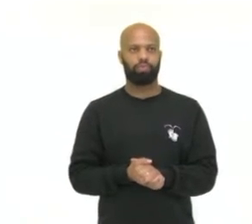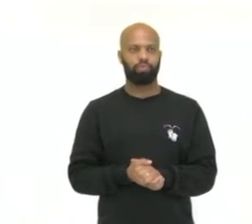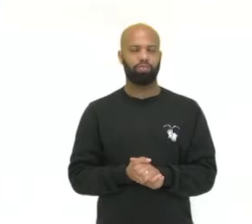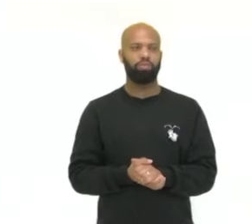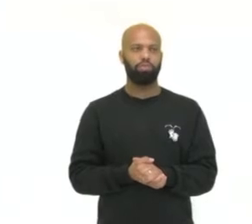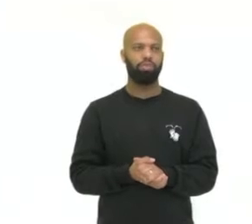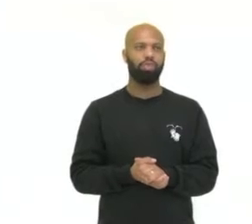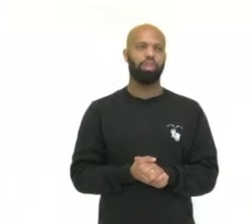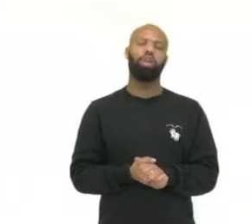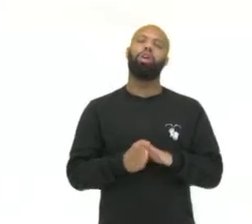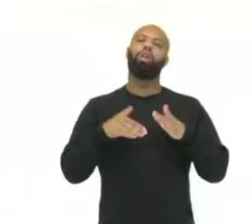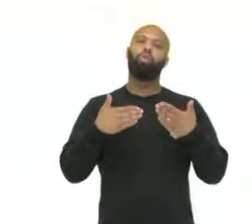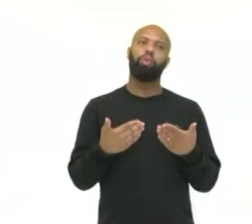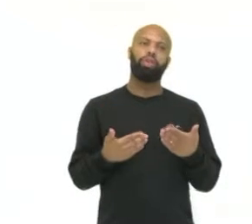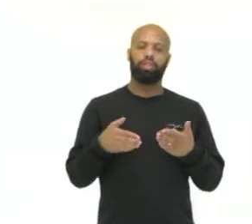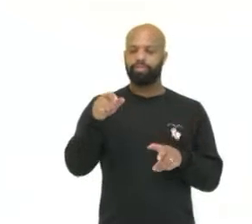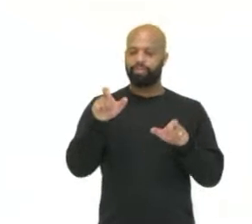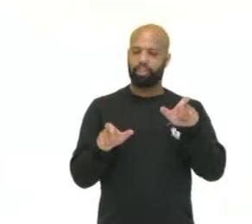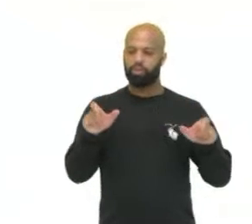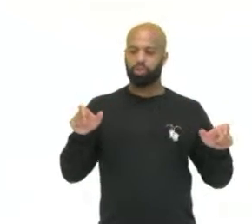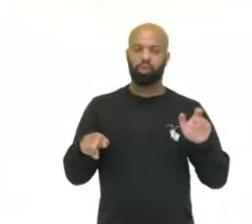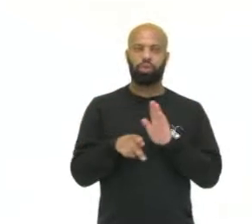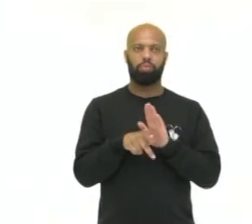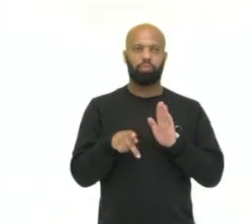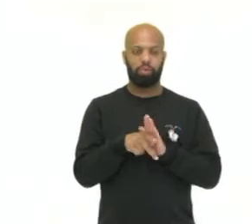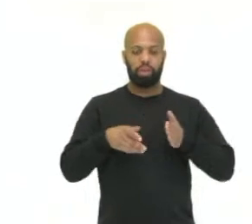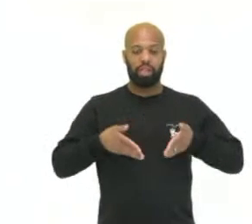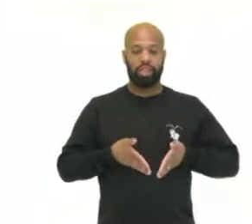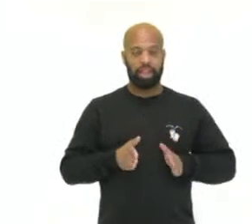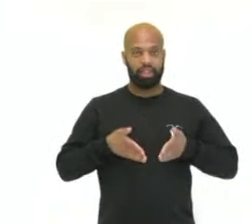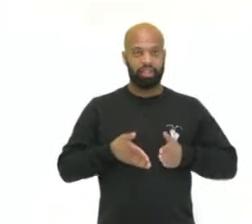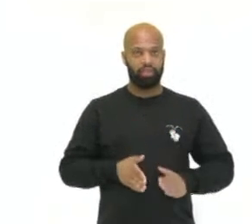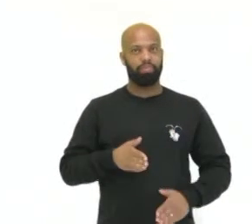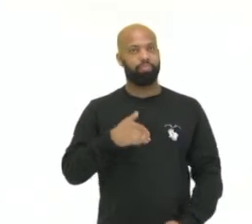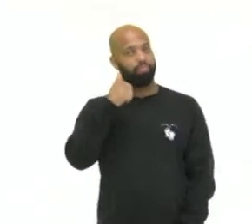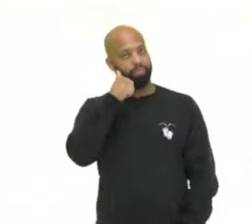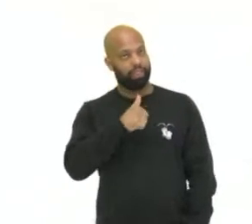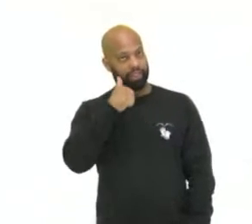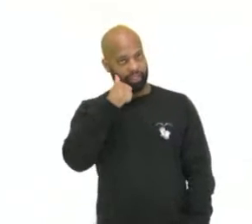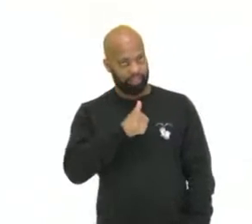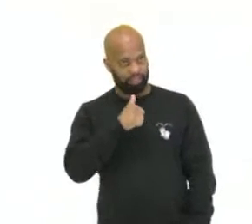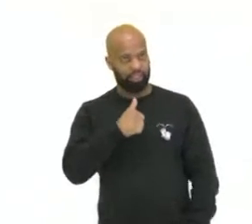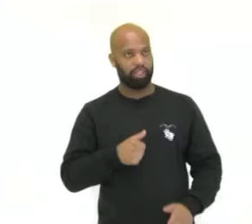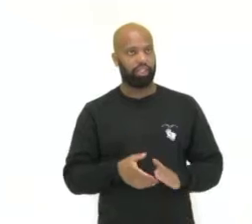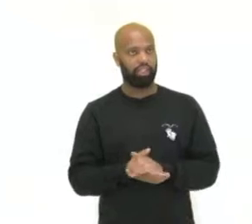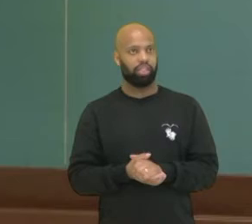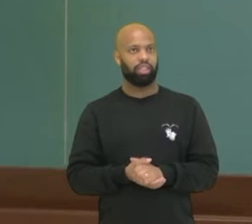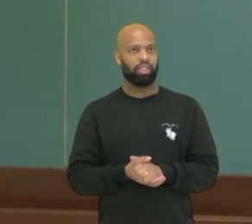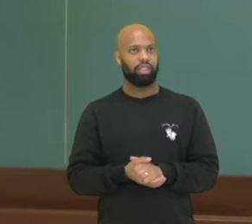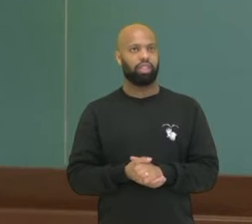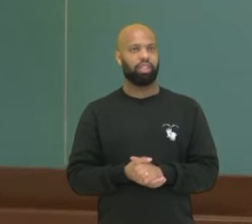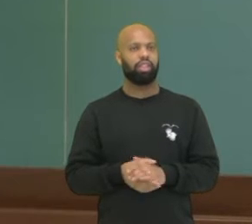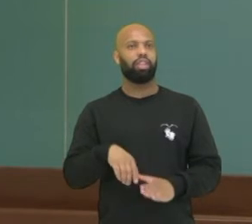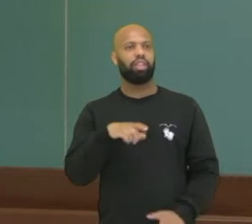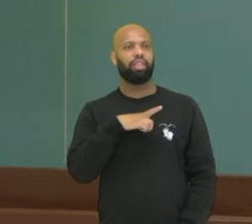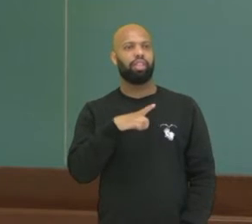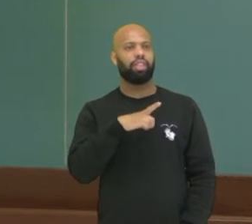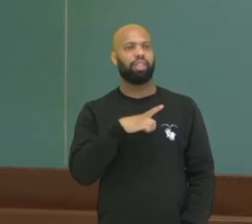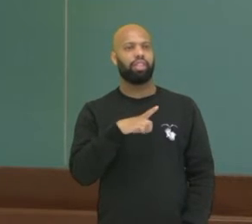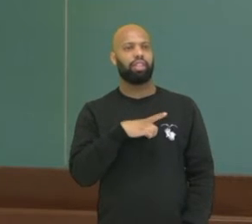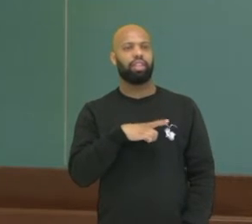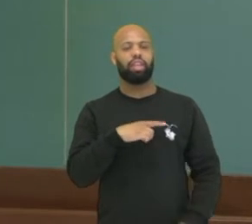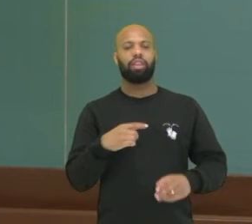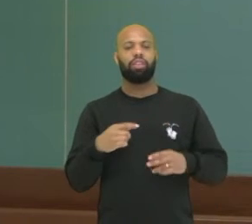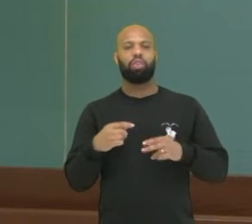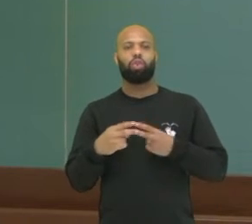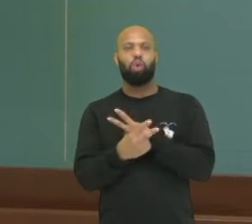Então, nas pessoas do sexo biológico feminino, aqui, ó, esse par é